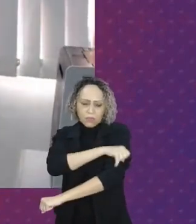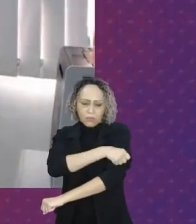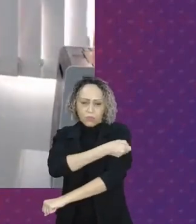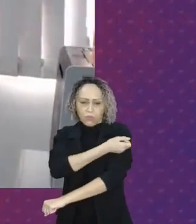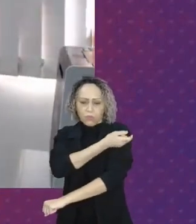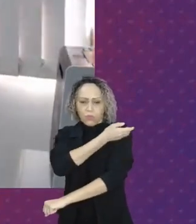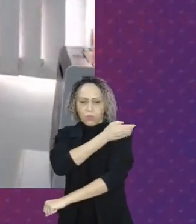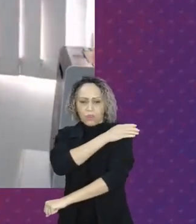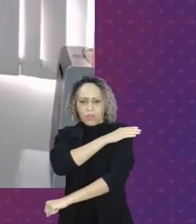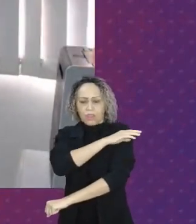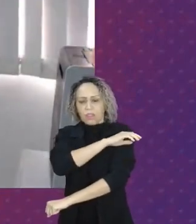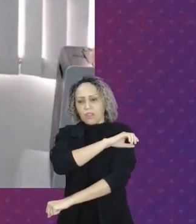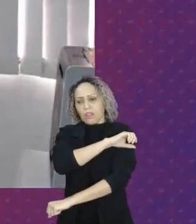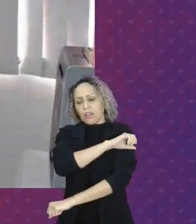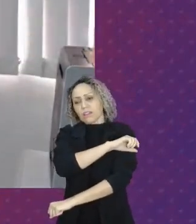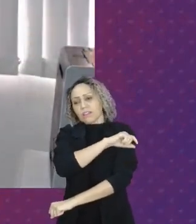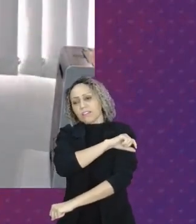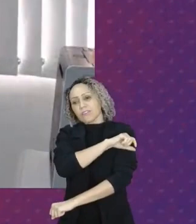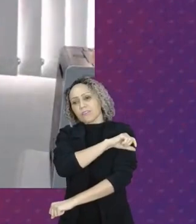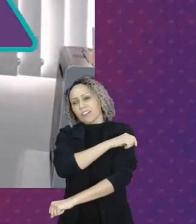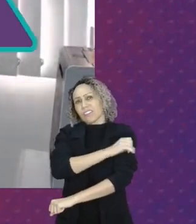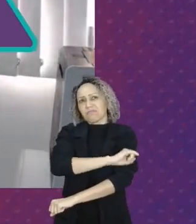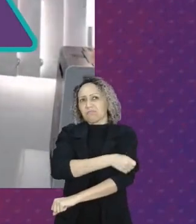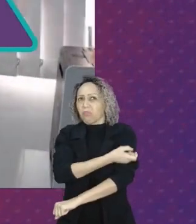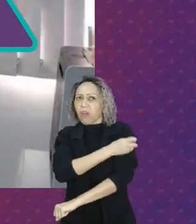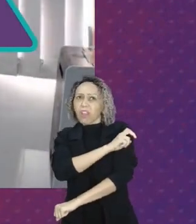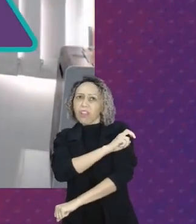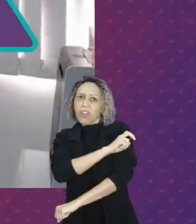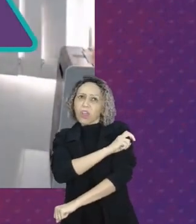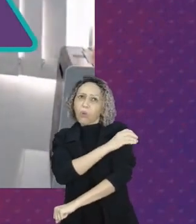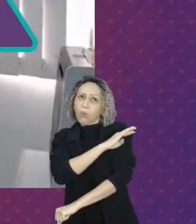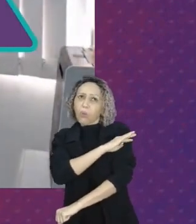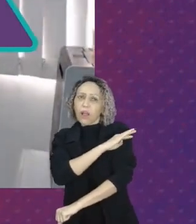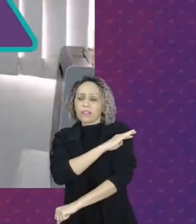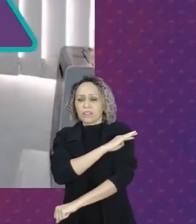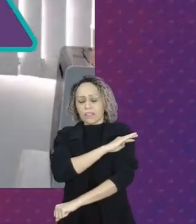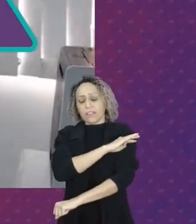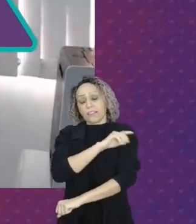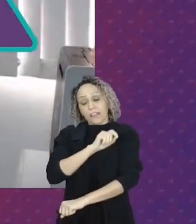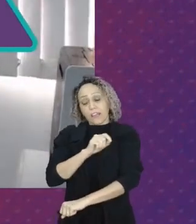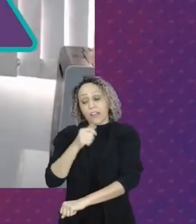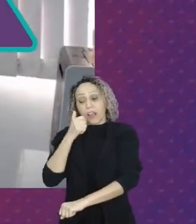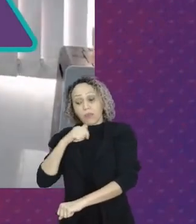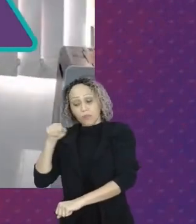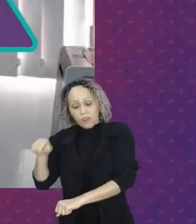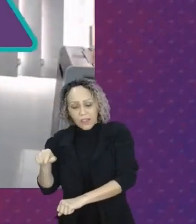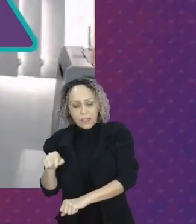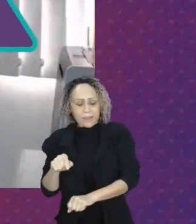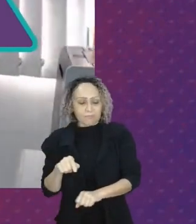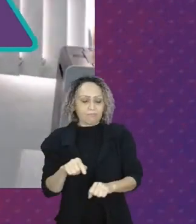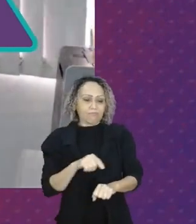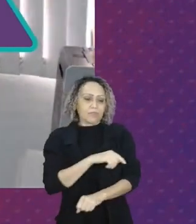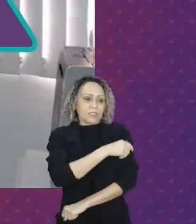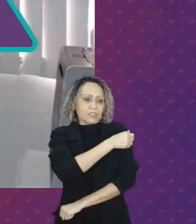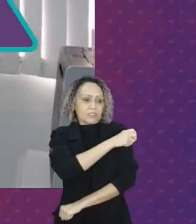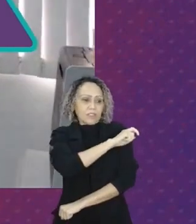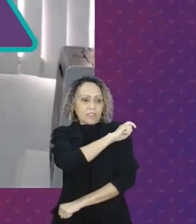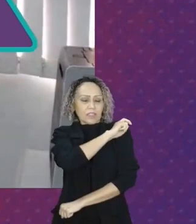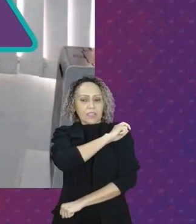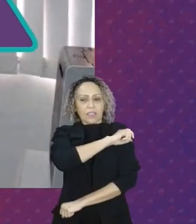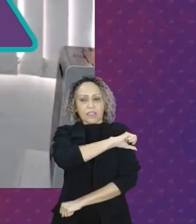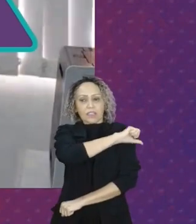para ciências da natureza e matemática, nós temos mais homens atuando dentro das escolas, principalmente na